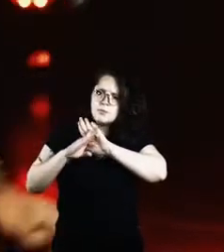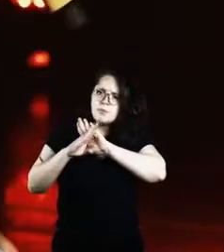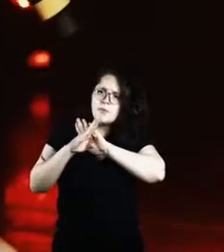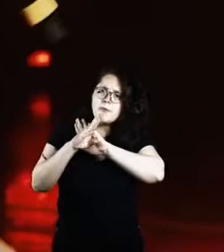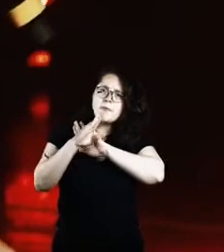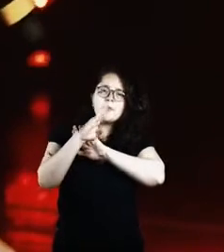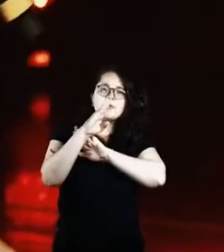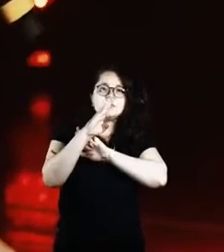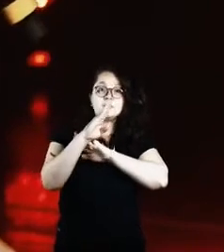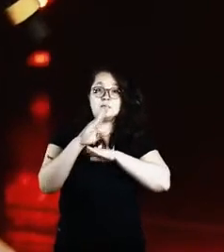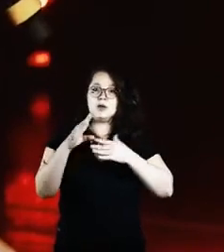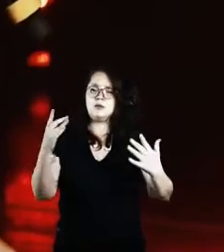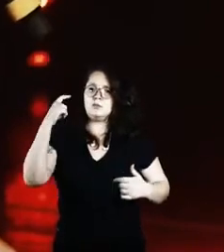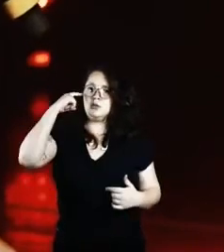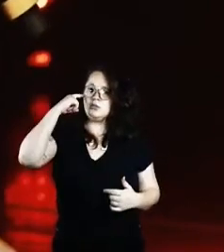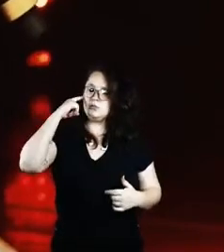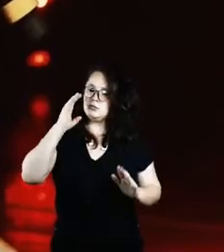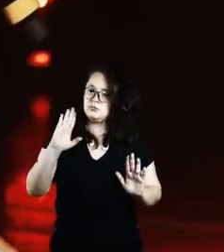mudou,